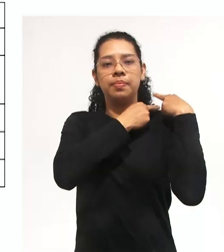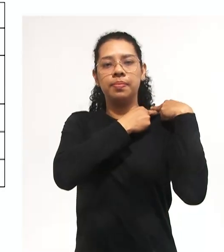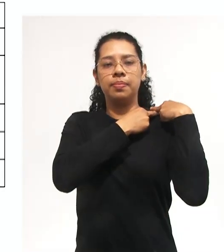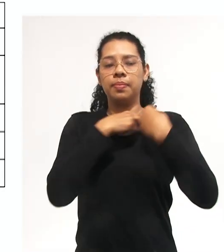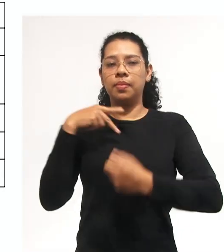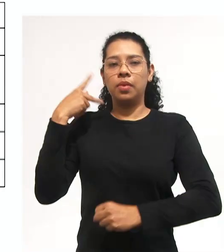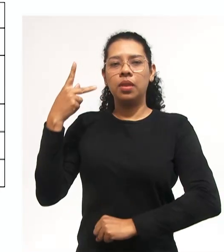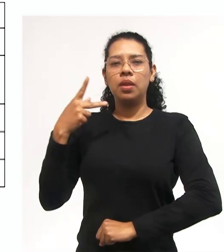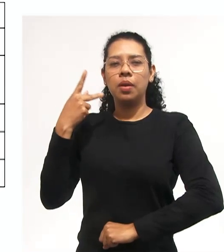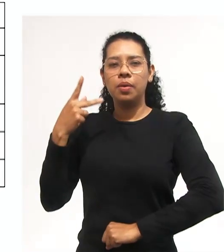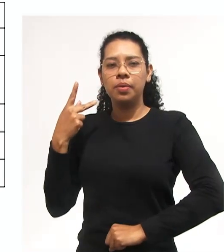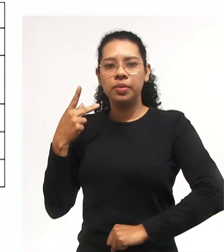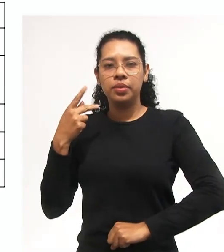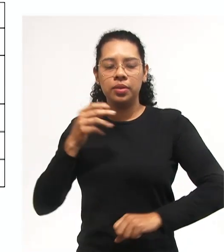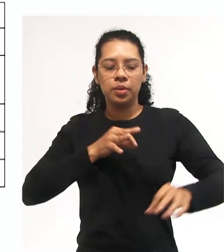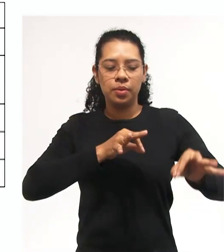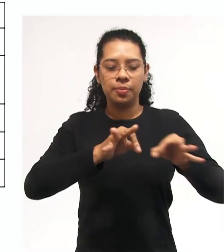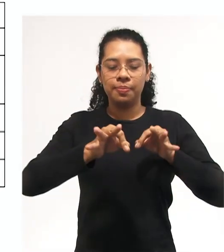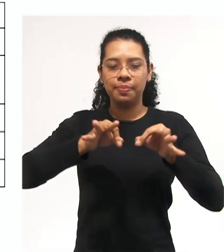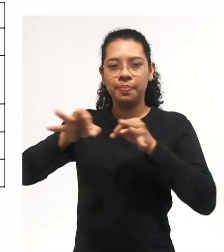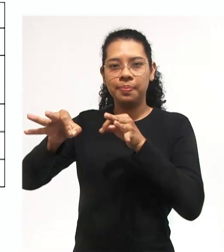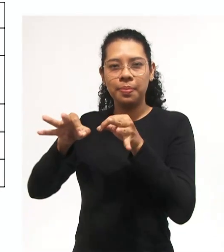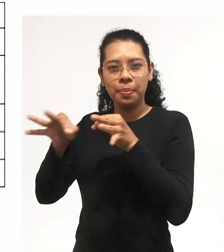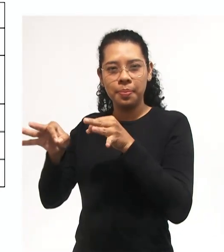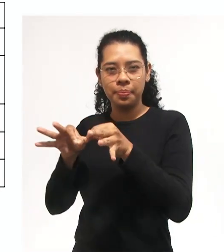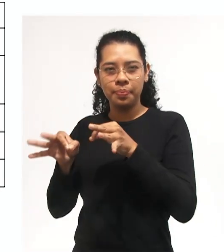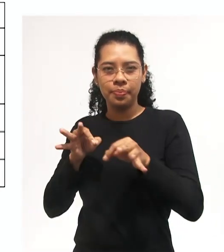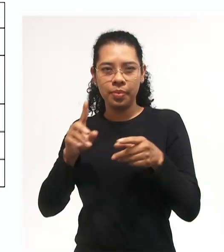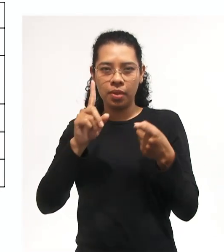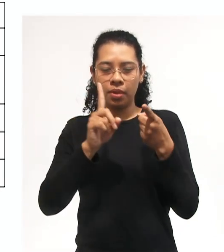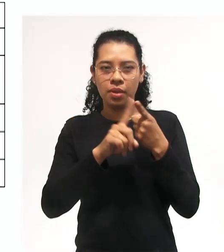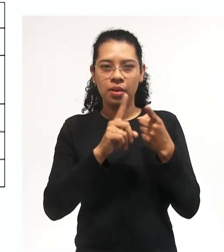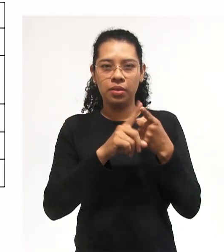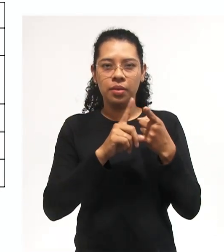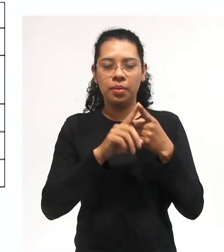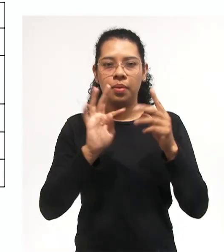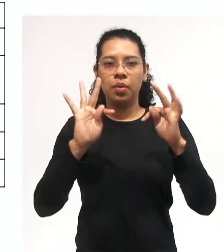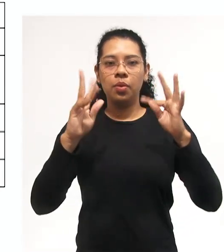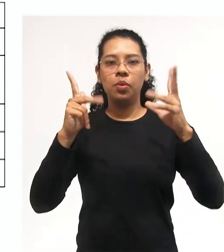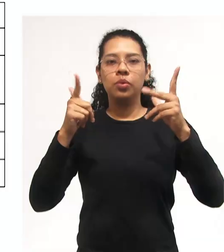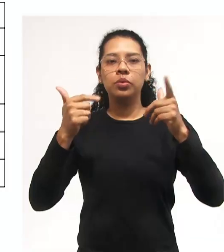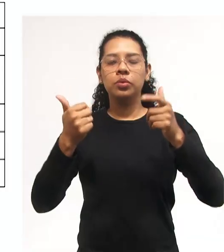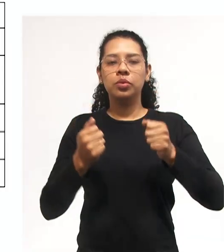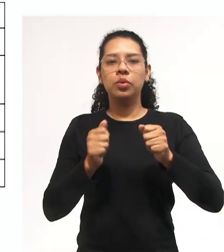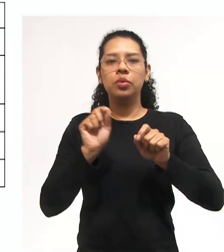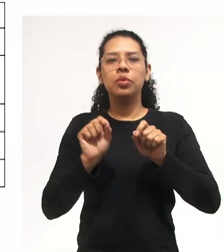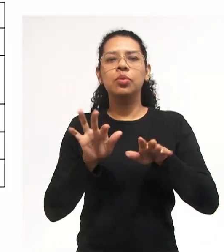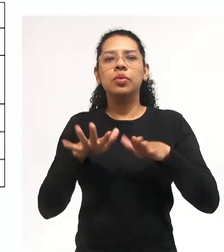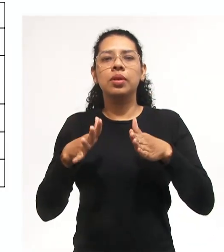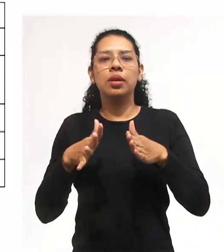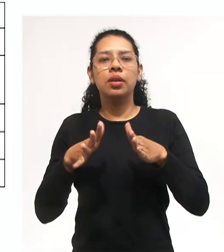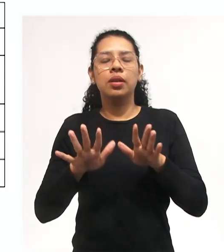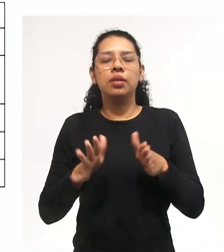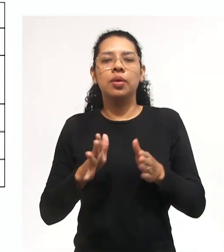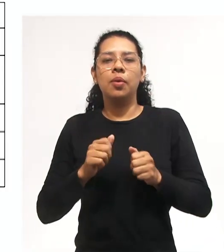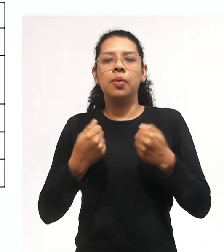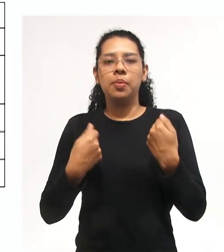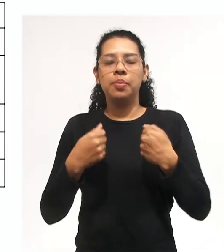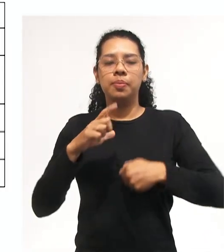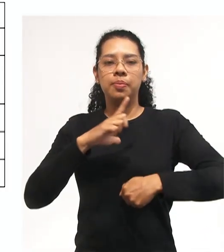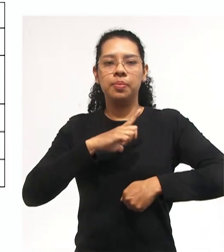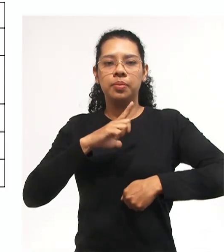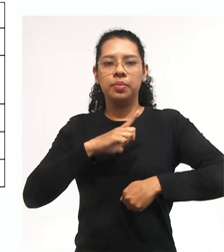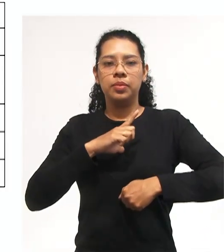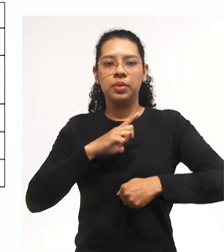a conciliação de expectativas entre quem? Entre a organização e as